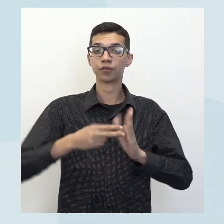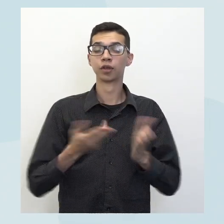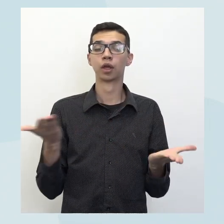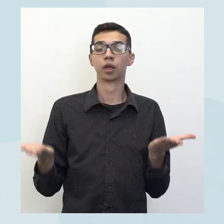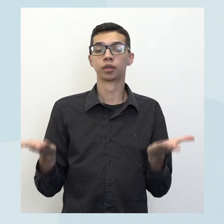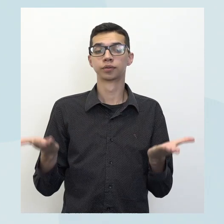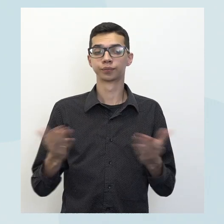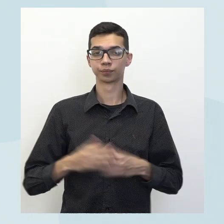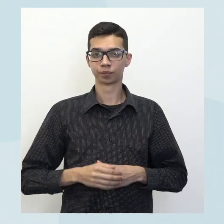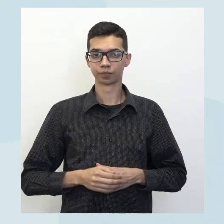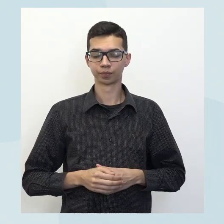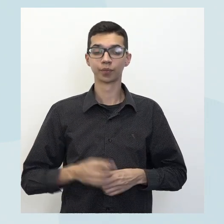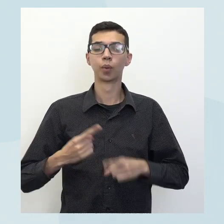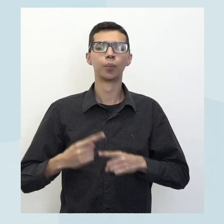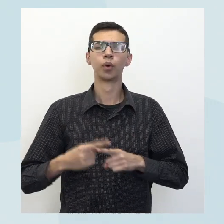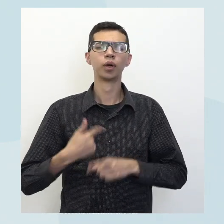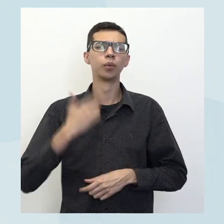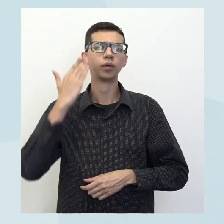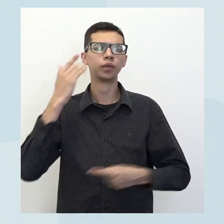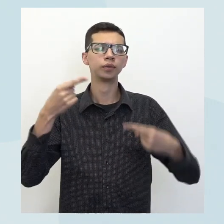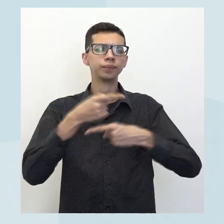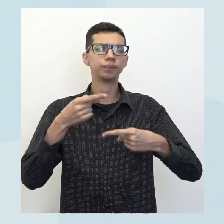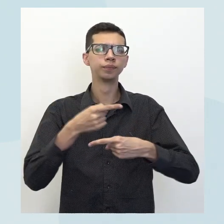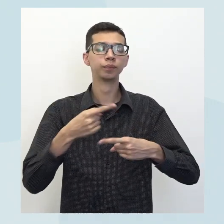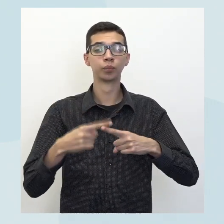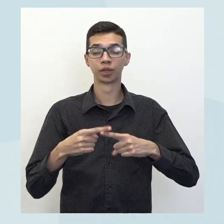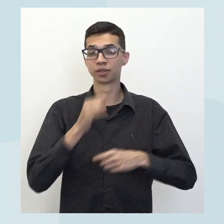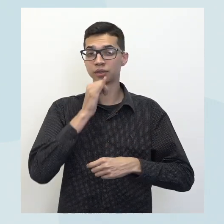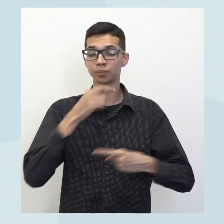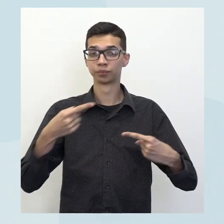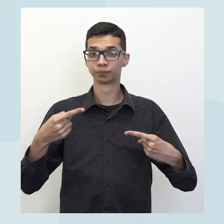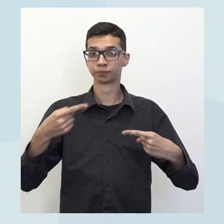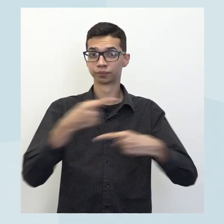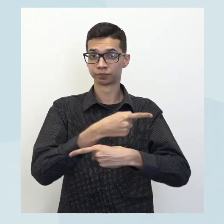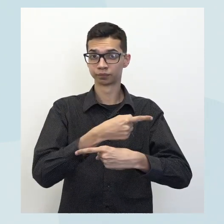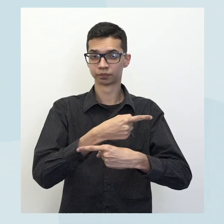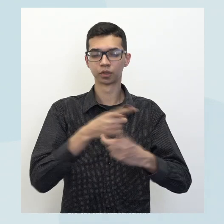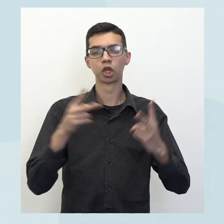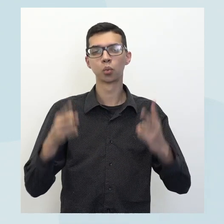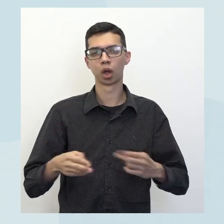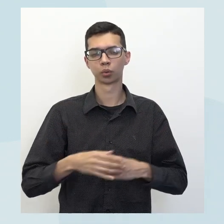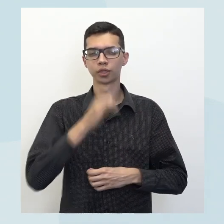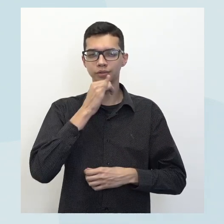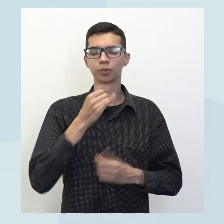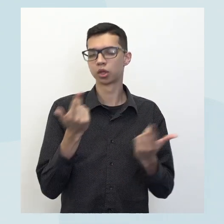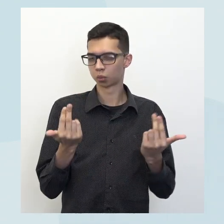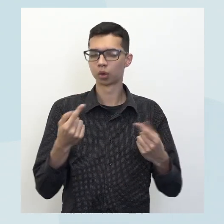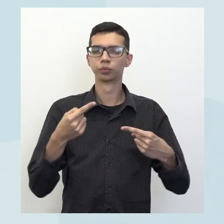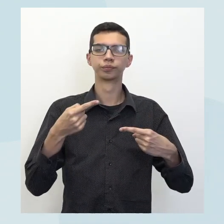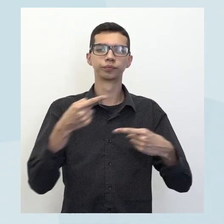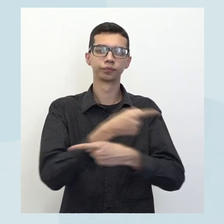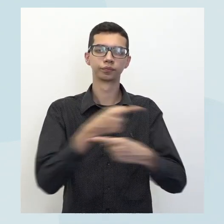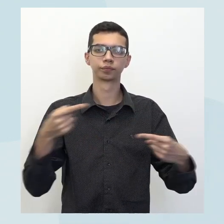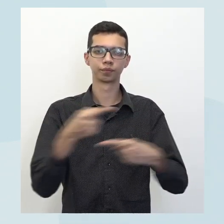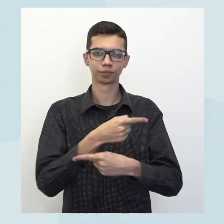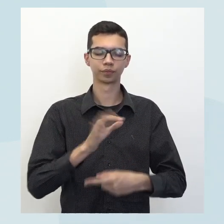velocidade inversa. Então, a velocidade da setinha que vai tem que ser igual à velocidade da reação da setinha que volta. E como que eu calculo a constante